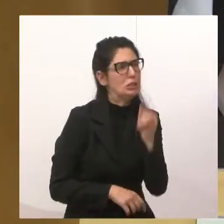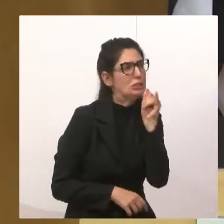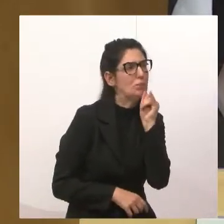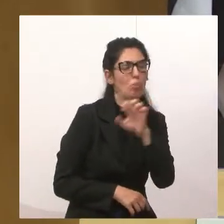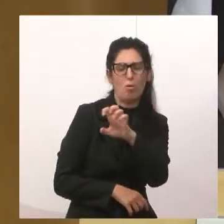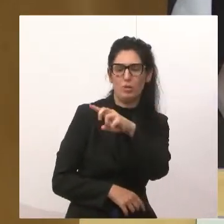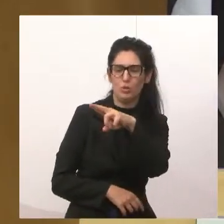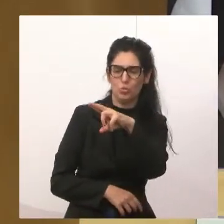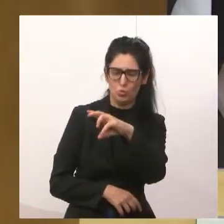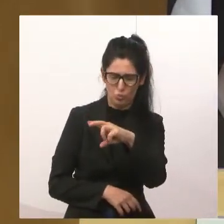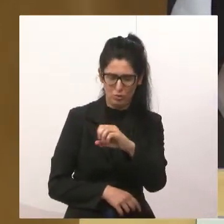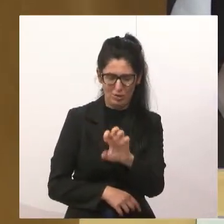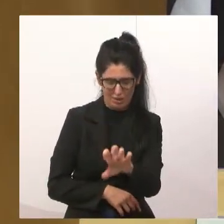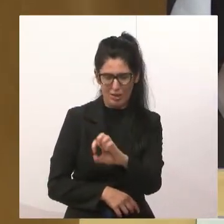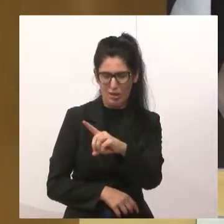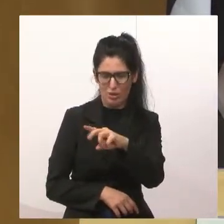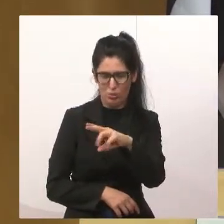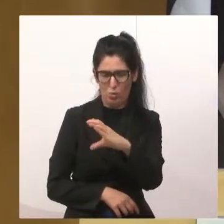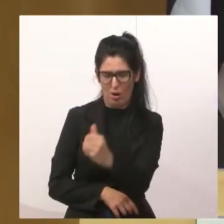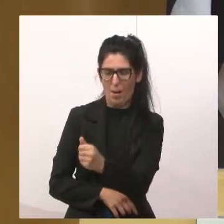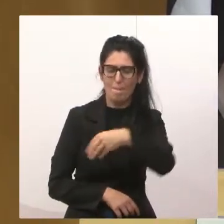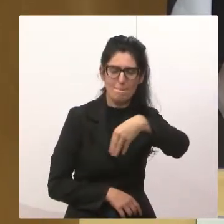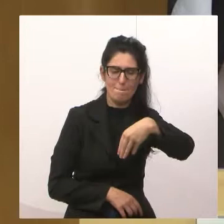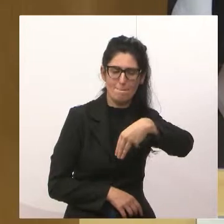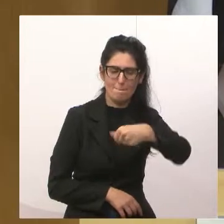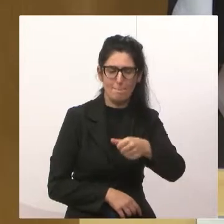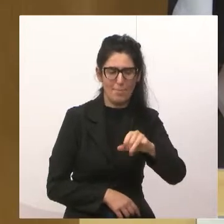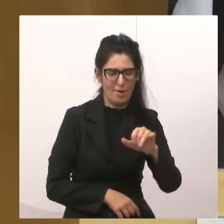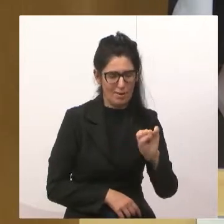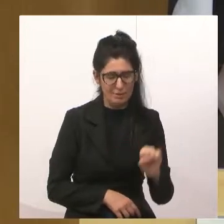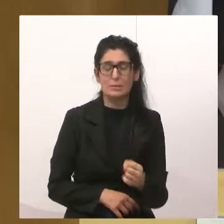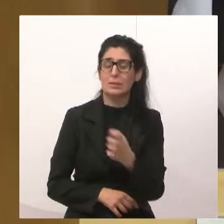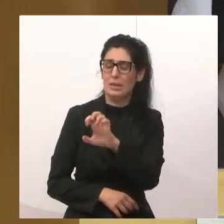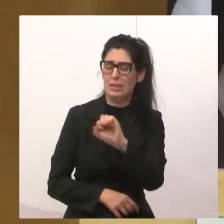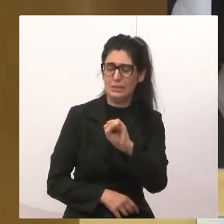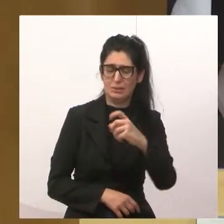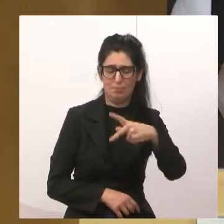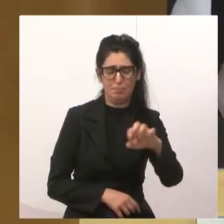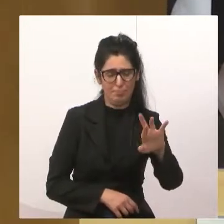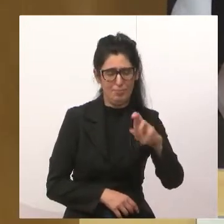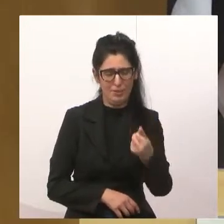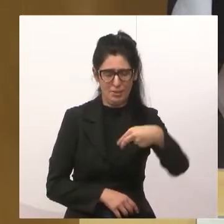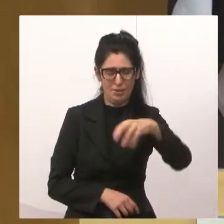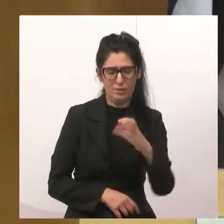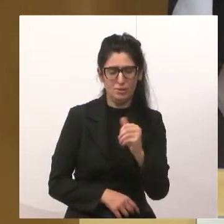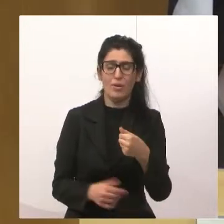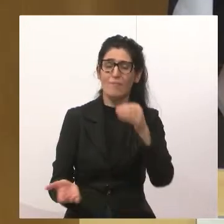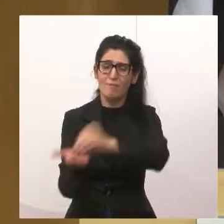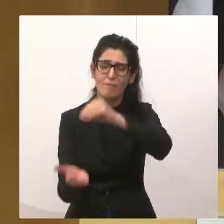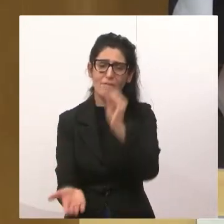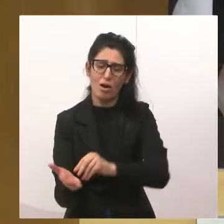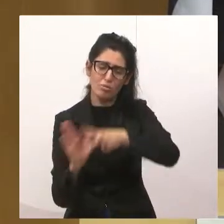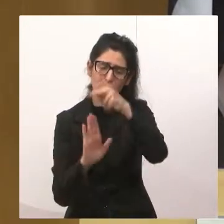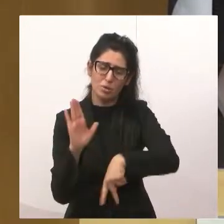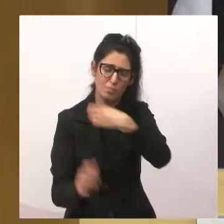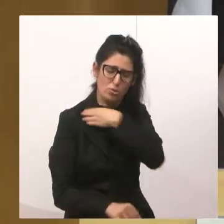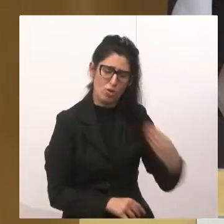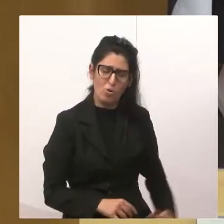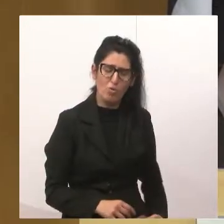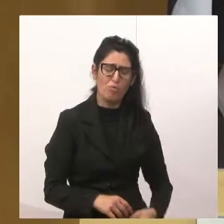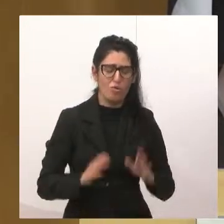É preciso ter políticas públicas ali que atendam a pessoa idosa. É preciso que a gente leve essas